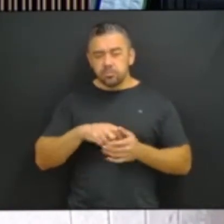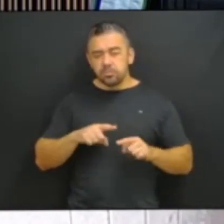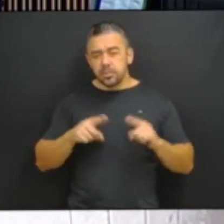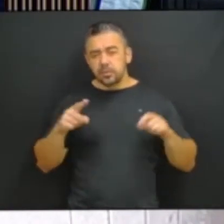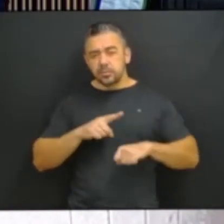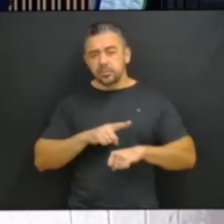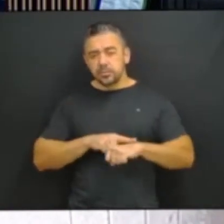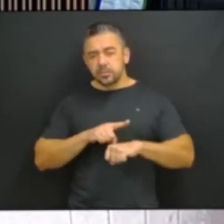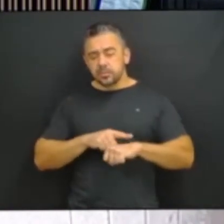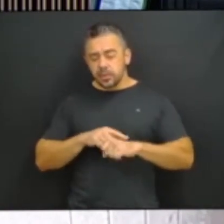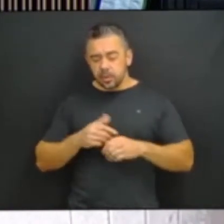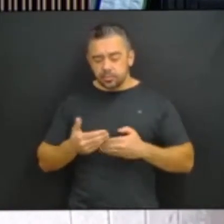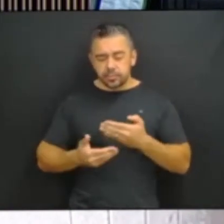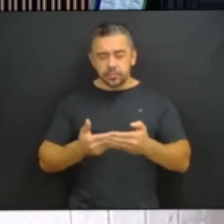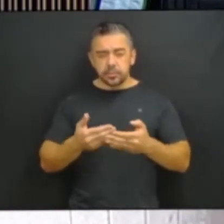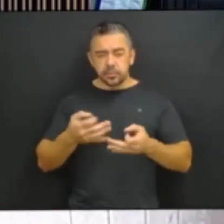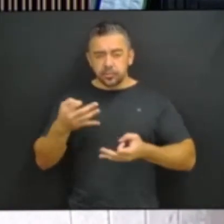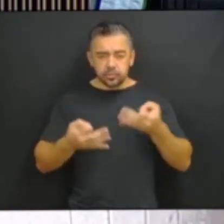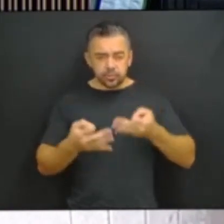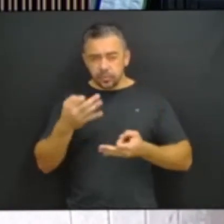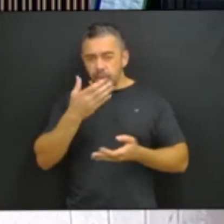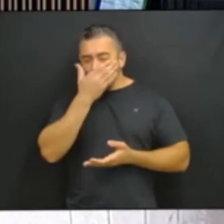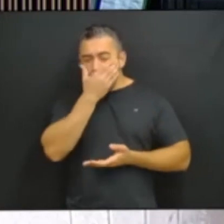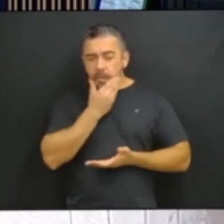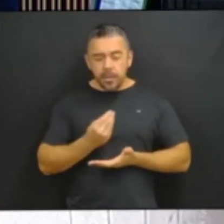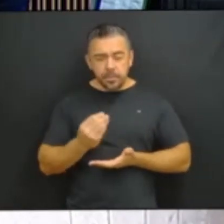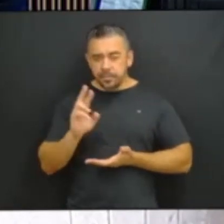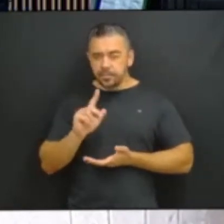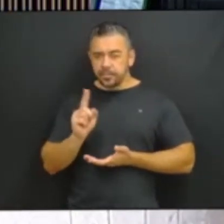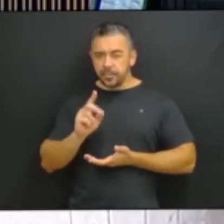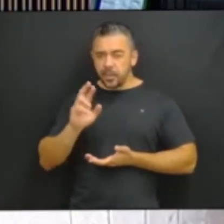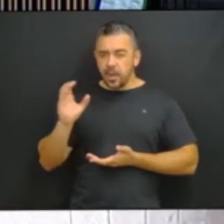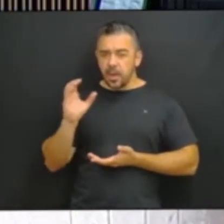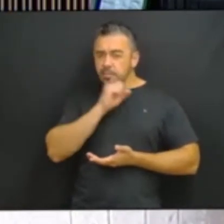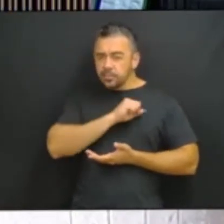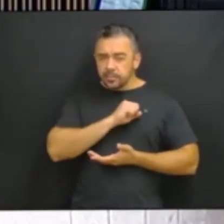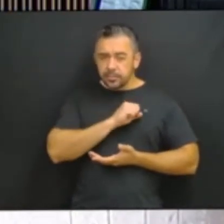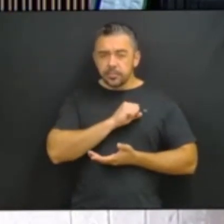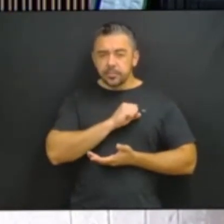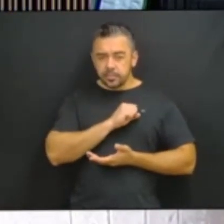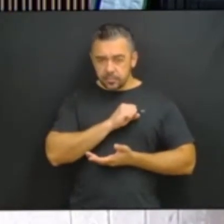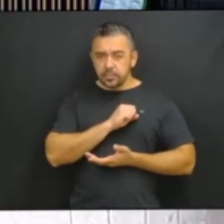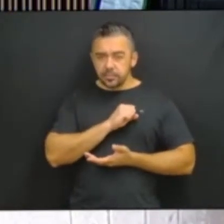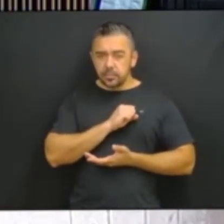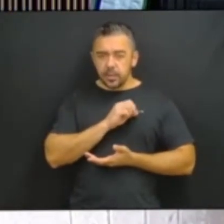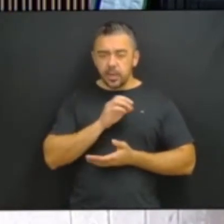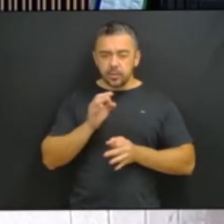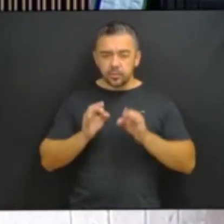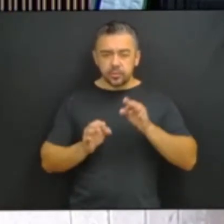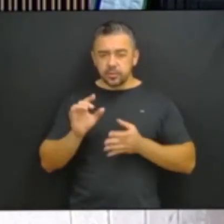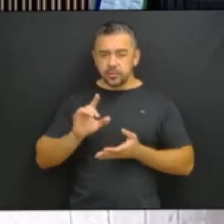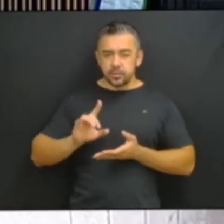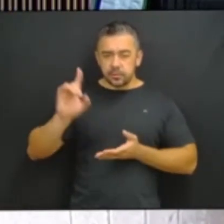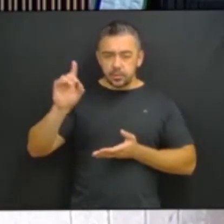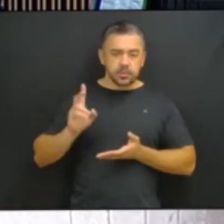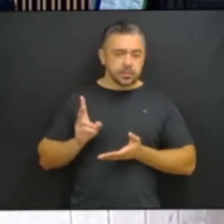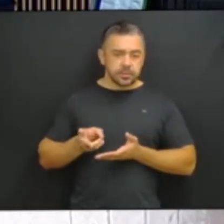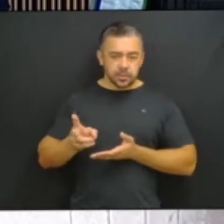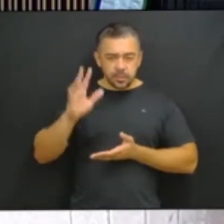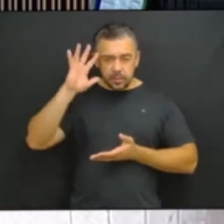quando a justiça do homem não é rápido o suficiente A divina sempre